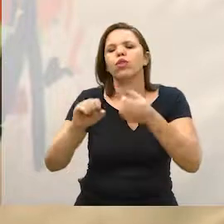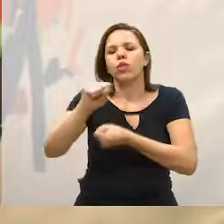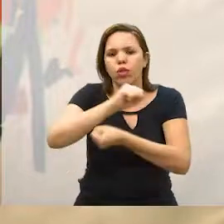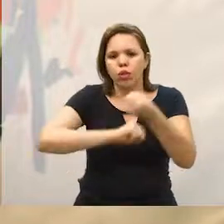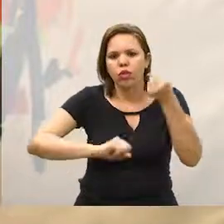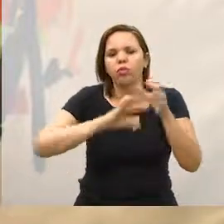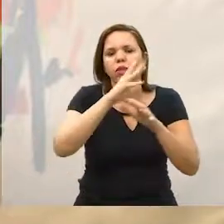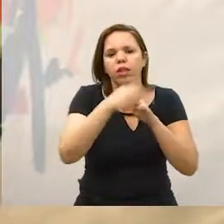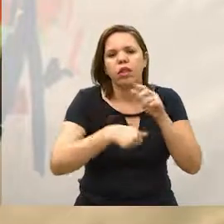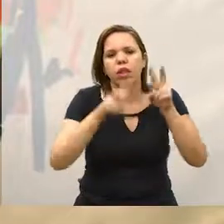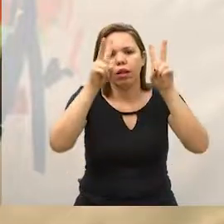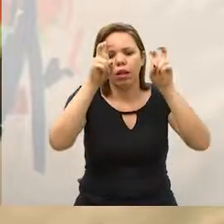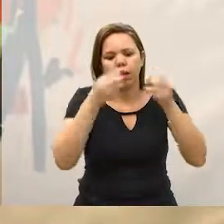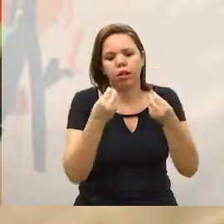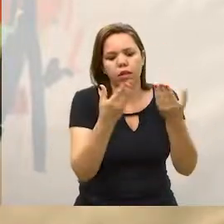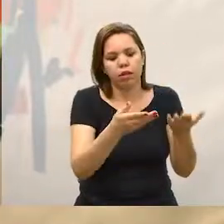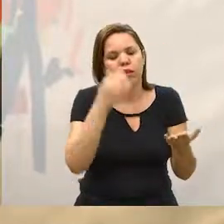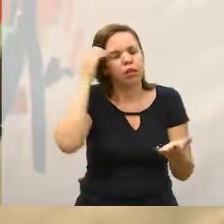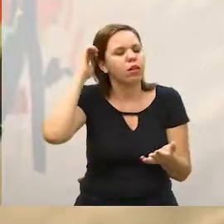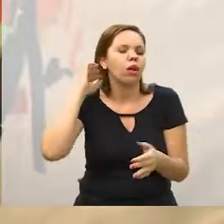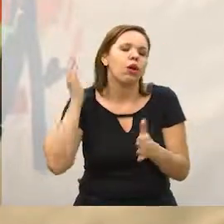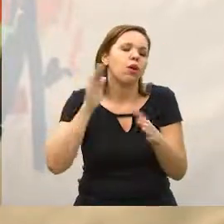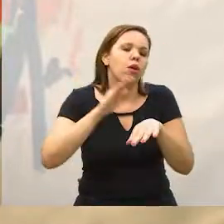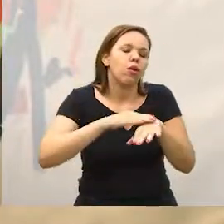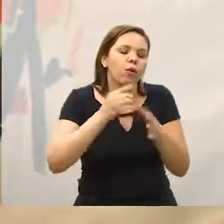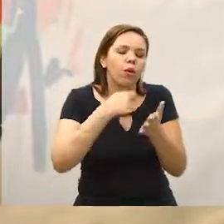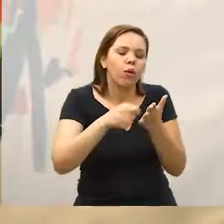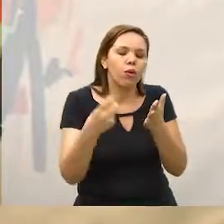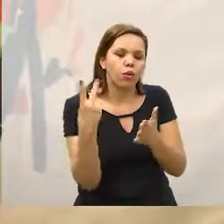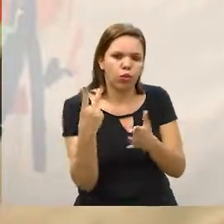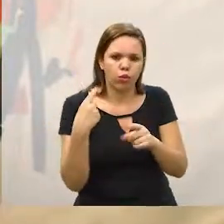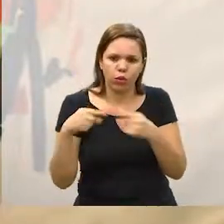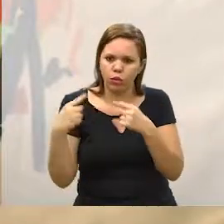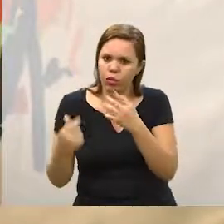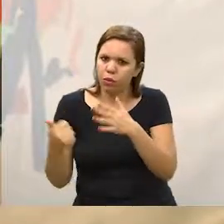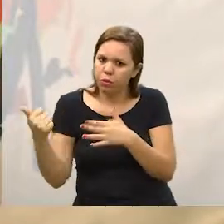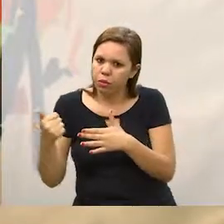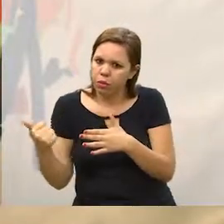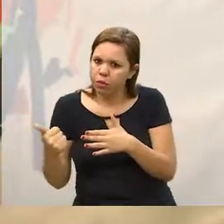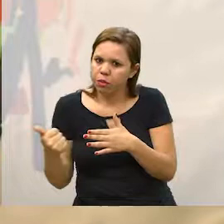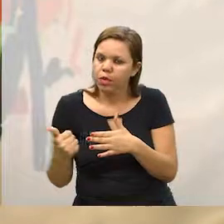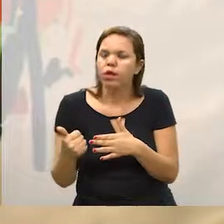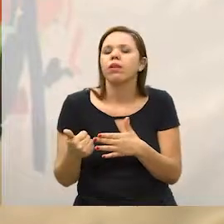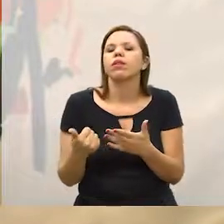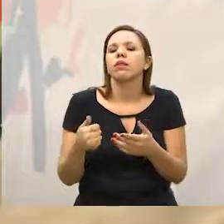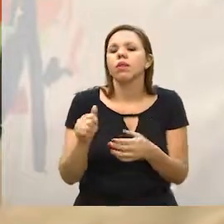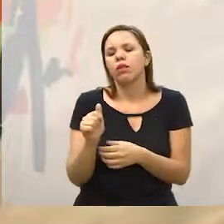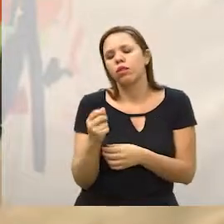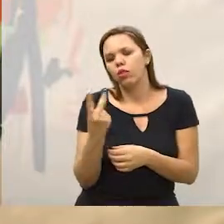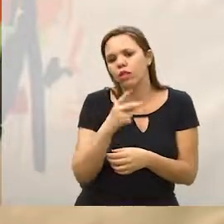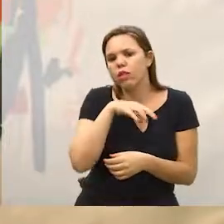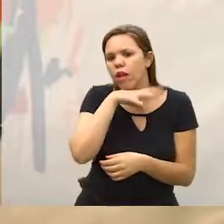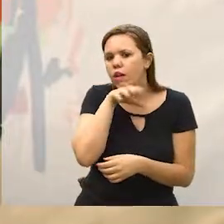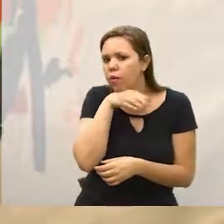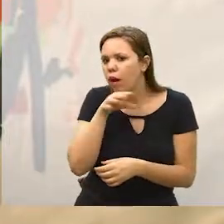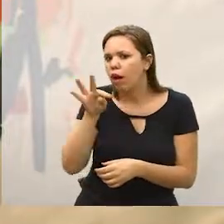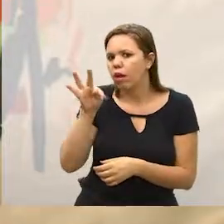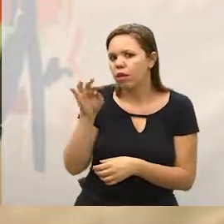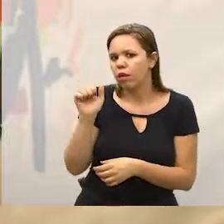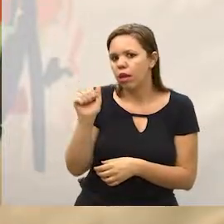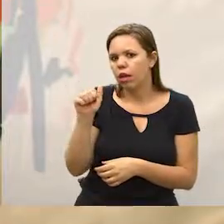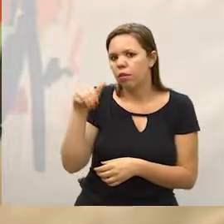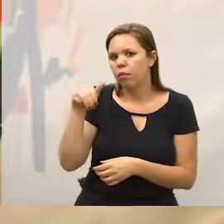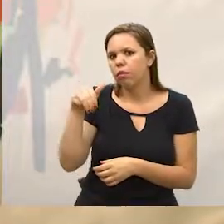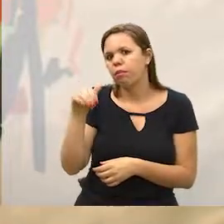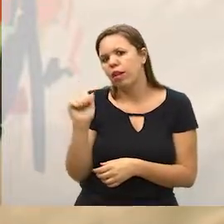gente foi dando os temas para ele compor. Tinham 2 canções primeiras, o Tamanduá e a Ariranha, eu acho que eram as 2